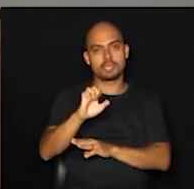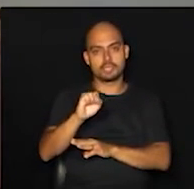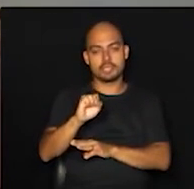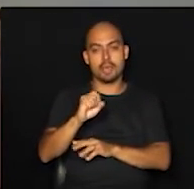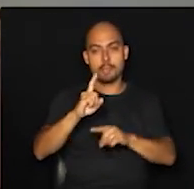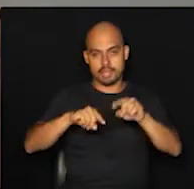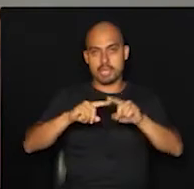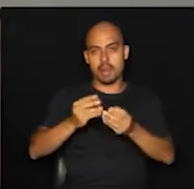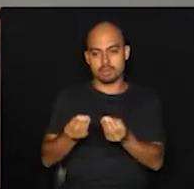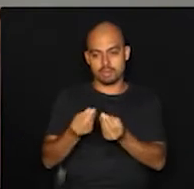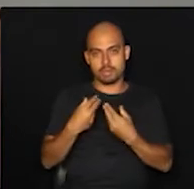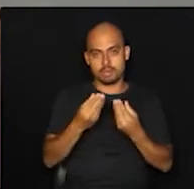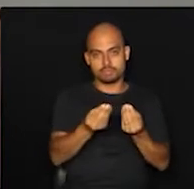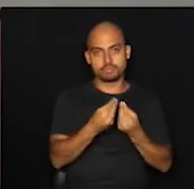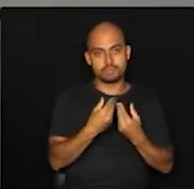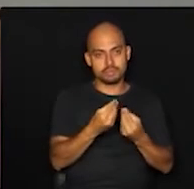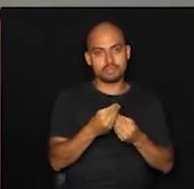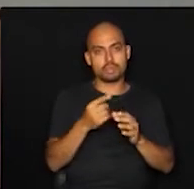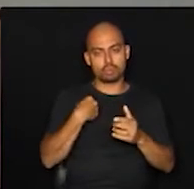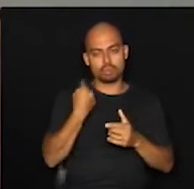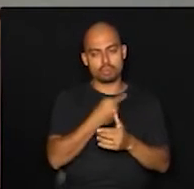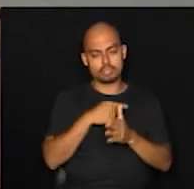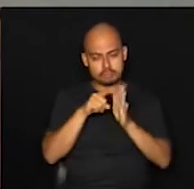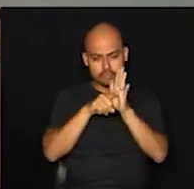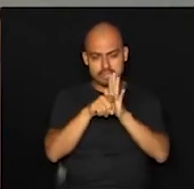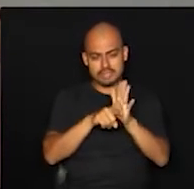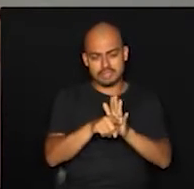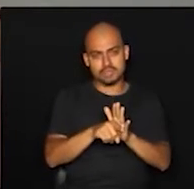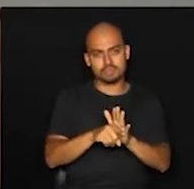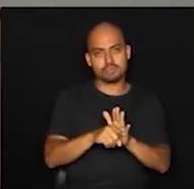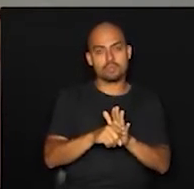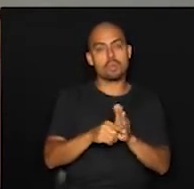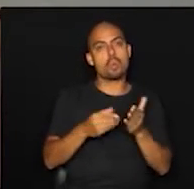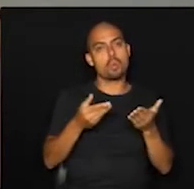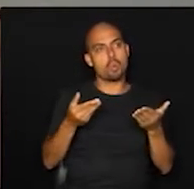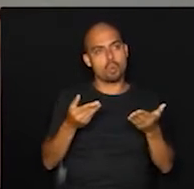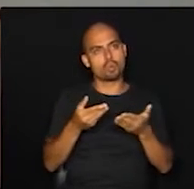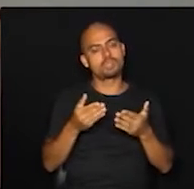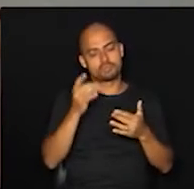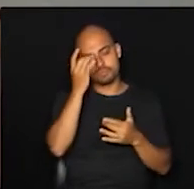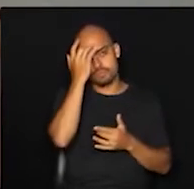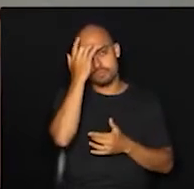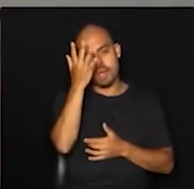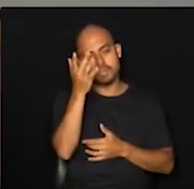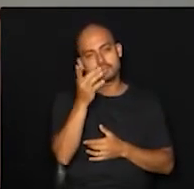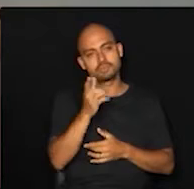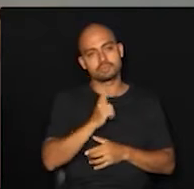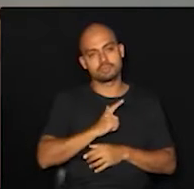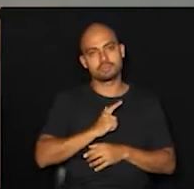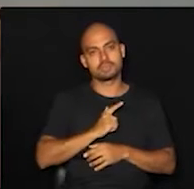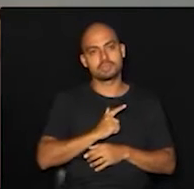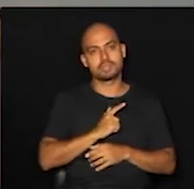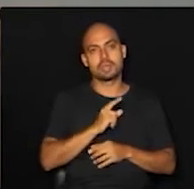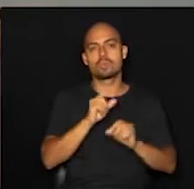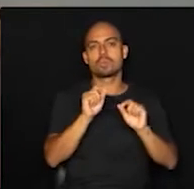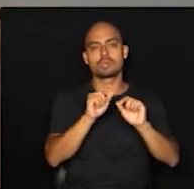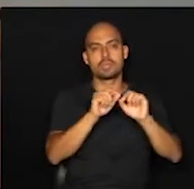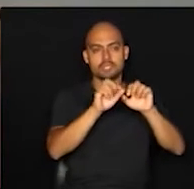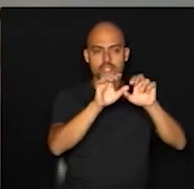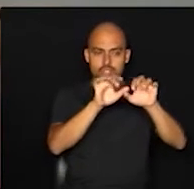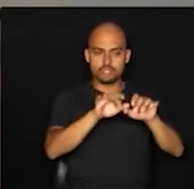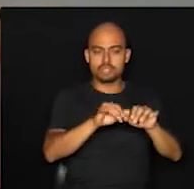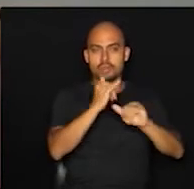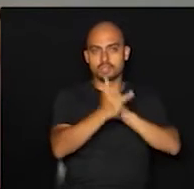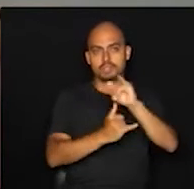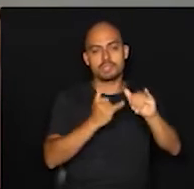gente pesquisar. Contudo, para você pesquisar lá, hoje em dia a gente vai ter essa facilidade com a digitalização de tudo, mas